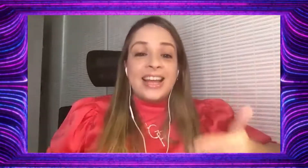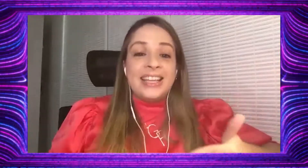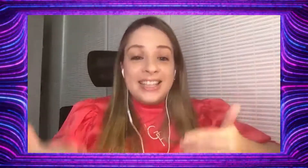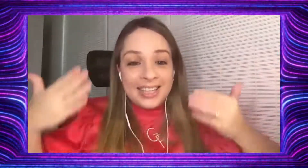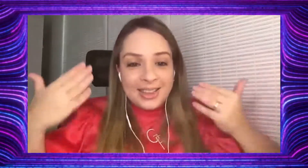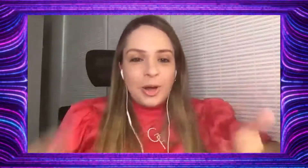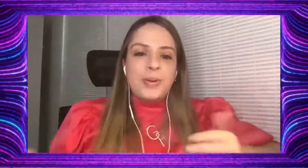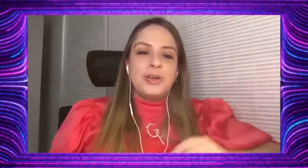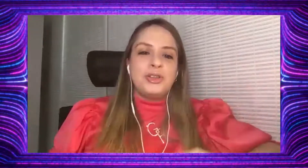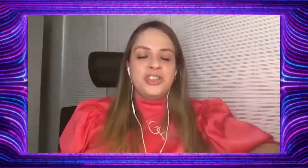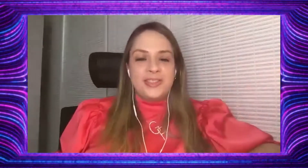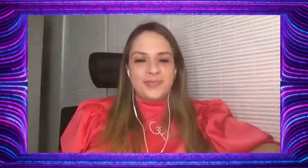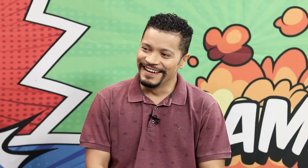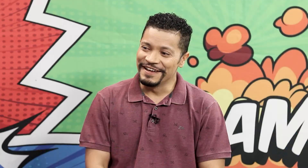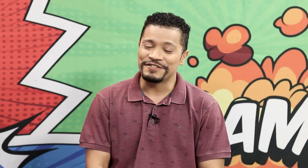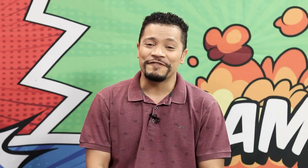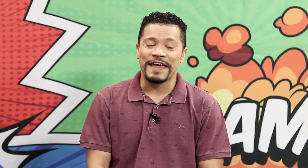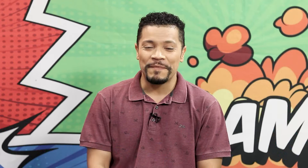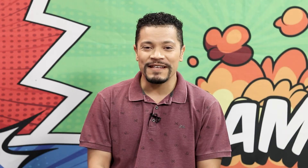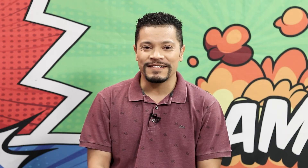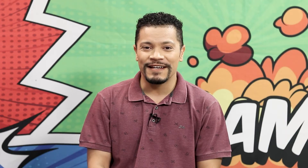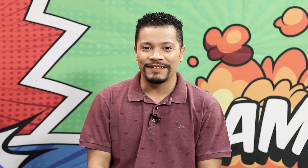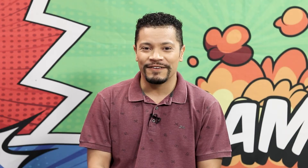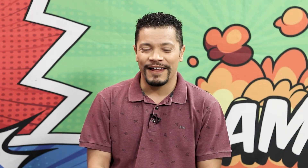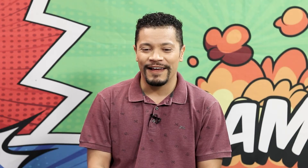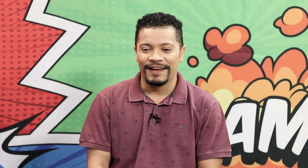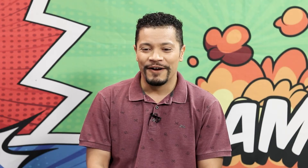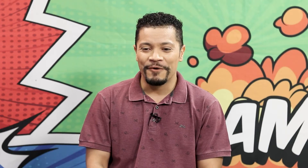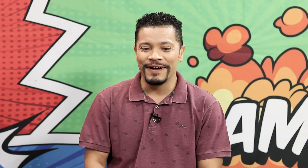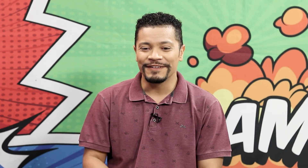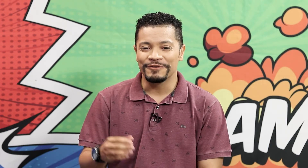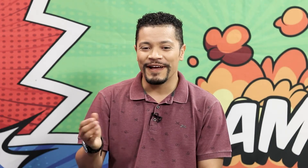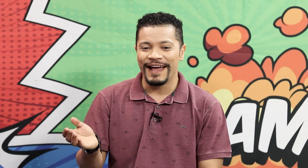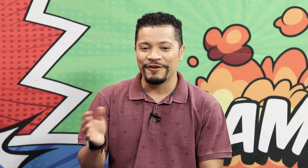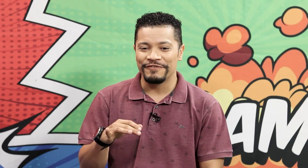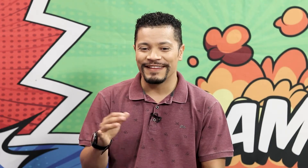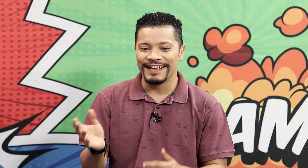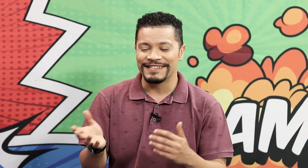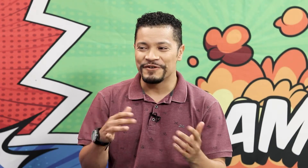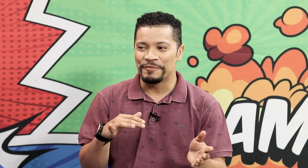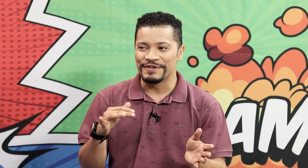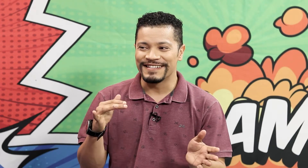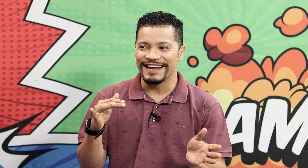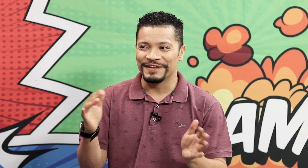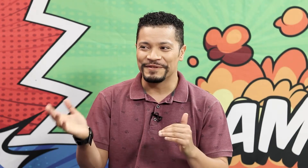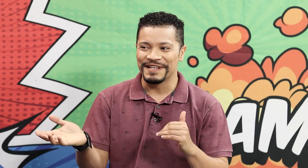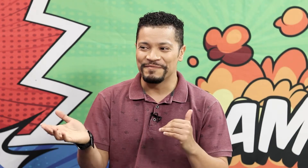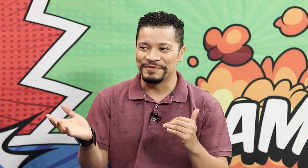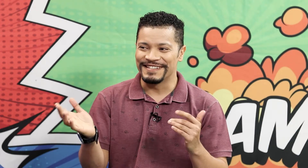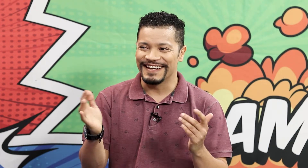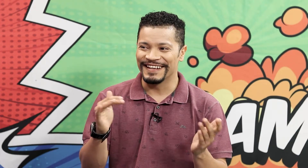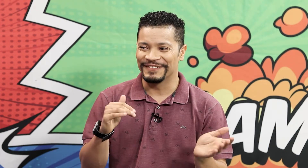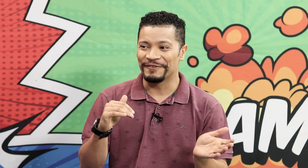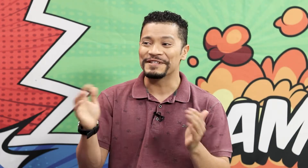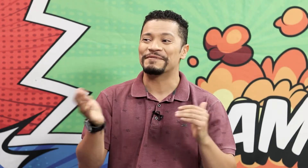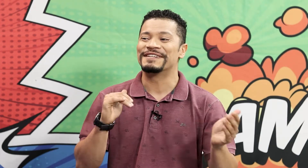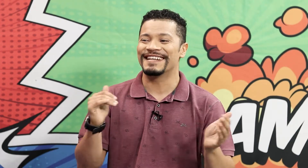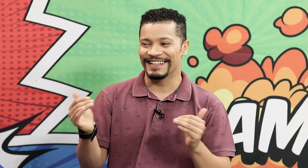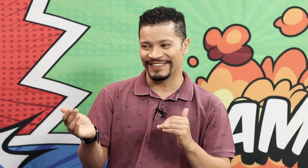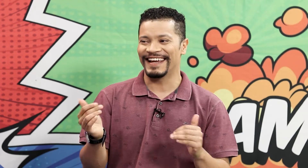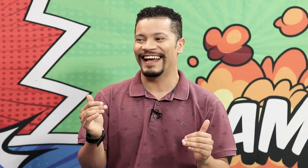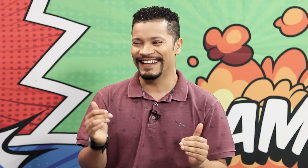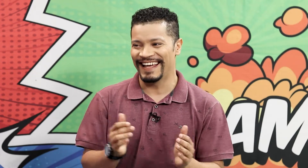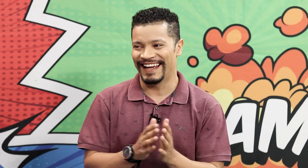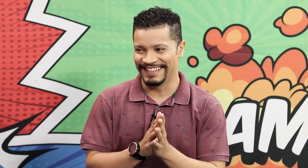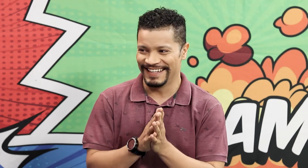ser traída no primeiro dia. Eu só fiquei pensando, né? Quanto é 95%, 100%? Quantos por